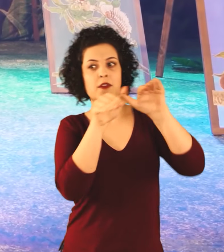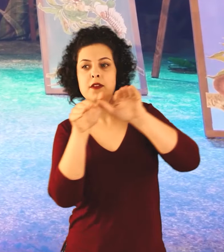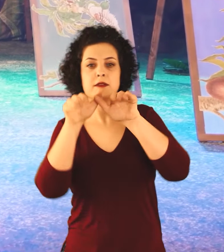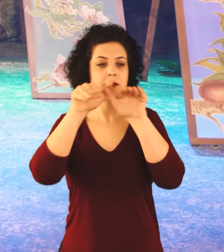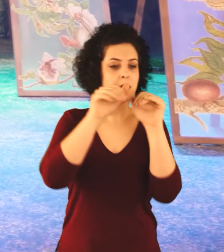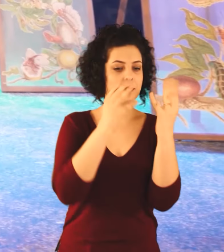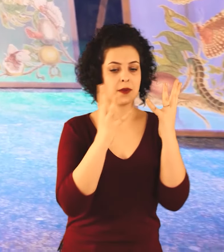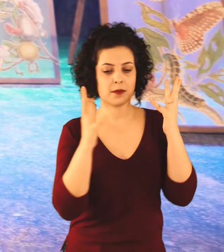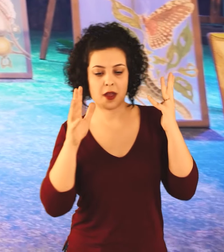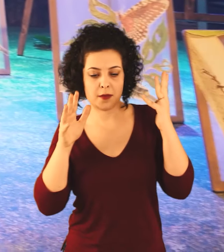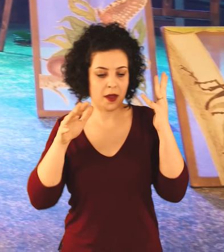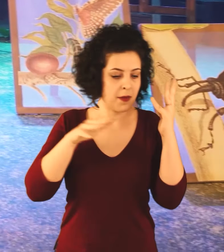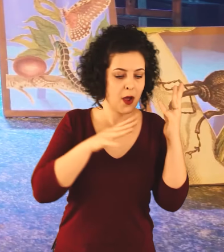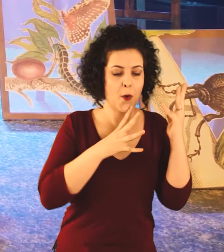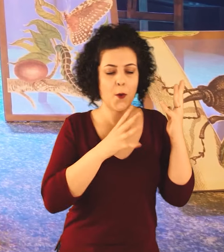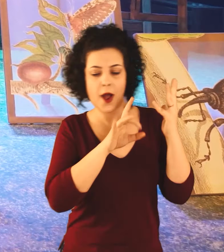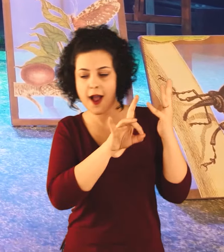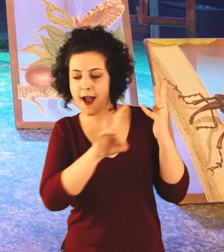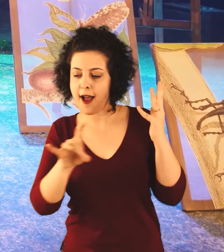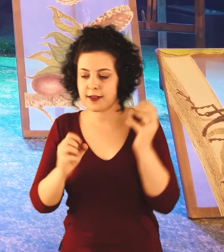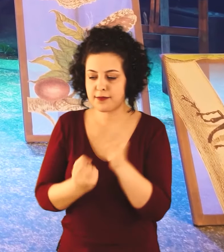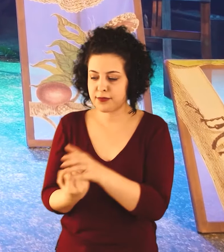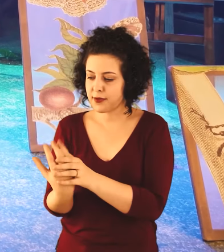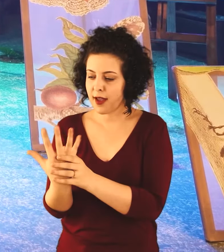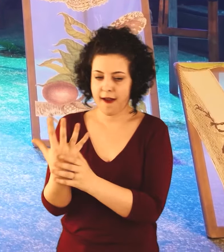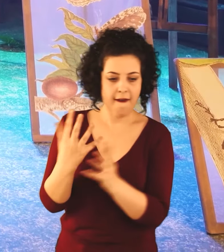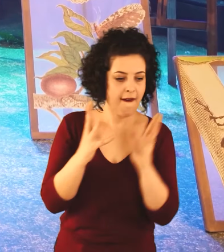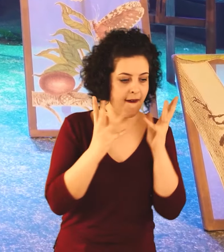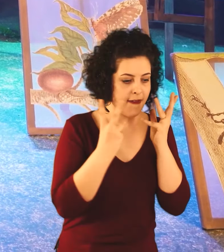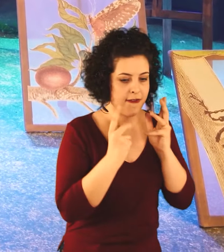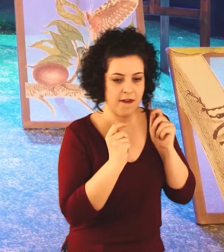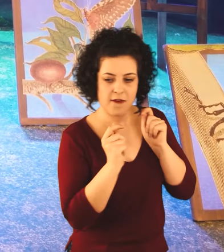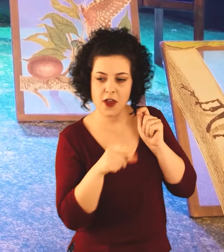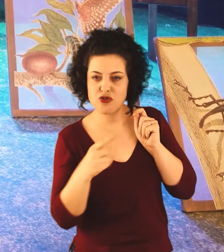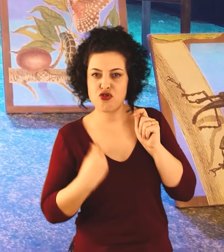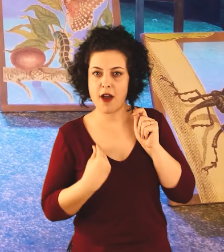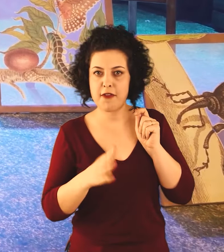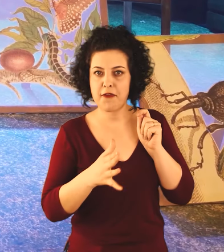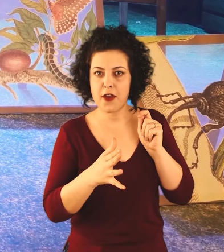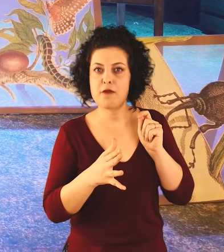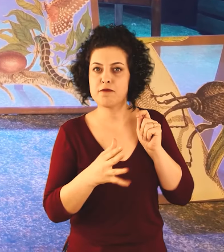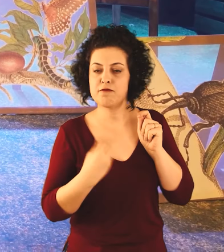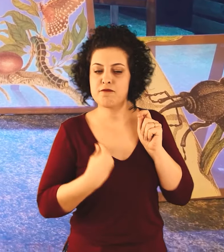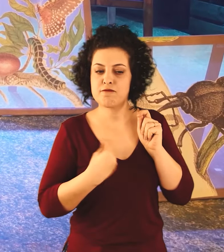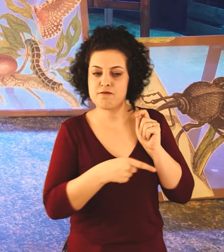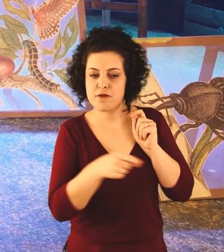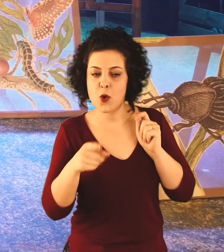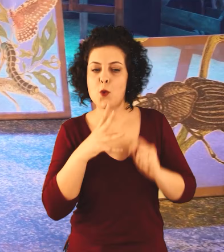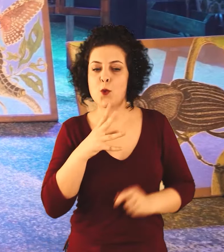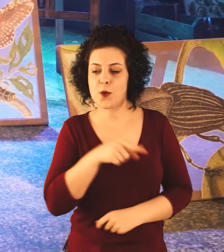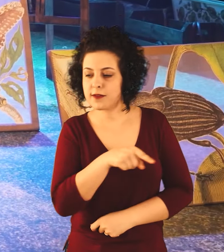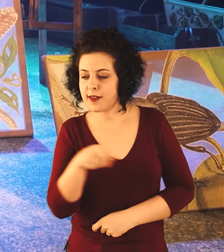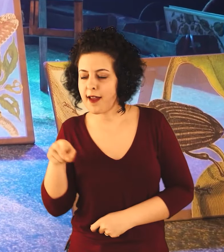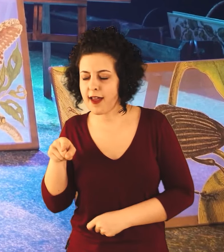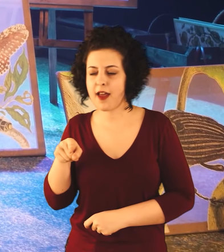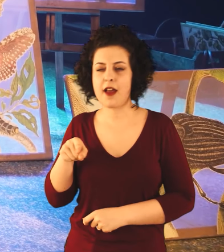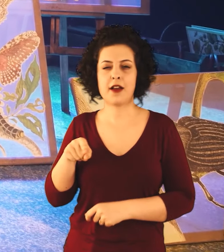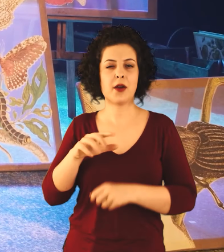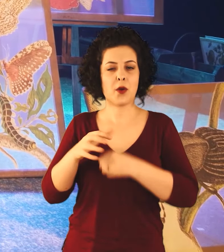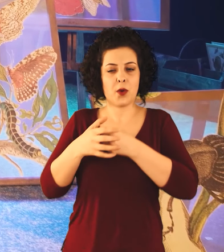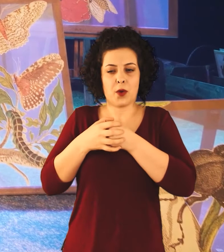que andam pela floresta. E conhecem cada planta, bicho e alma que já passou por ali. Elas se